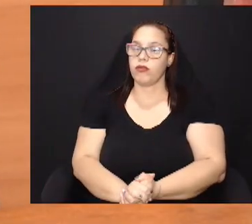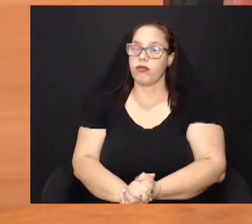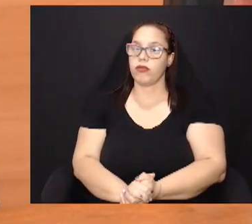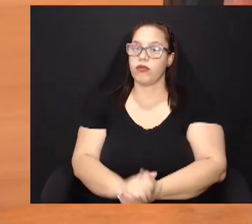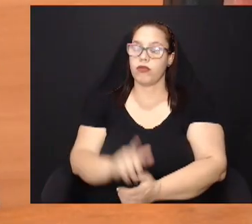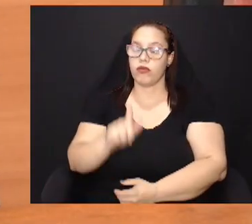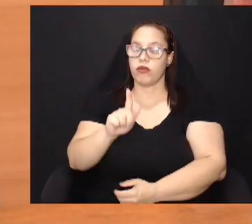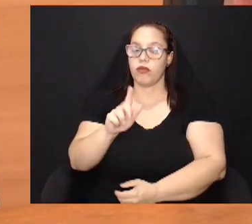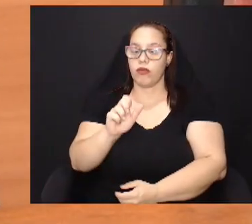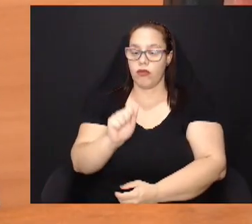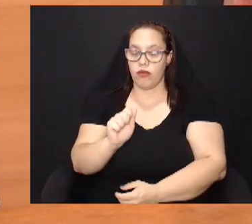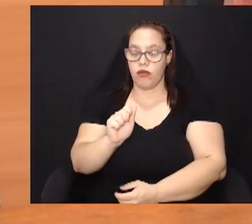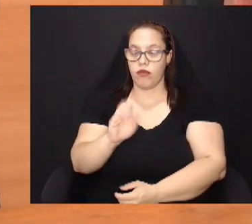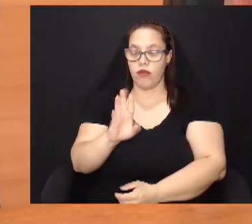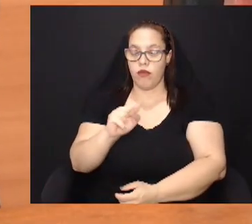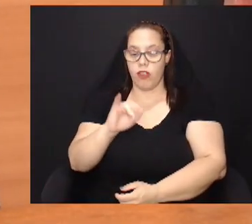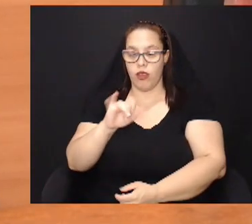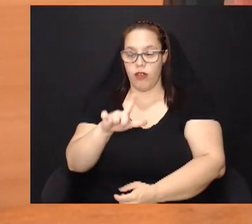Gabriel, do Garten Bar.